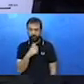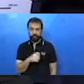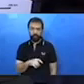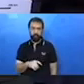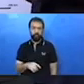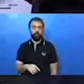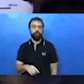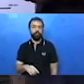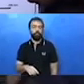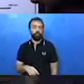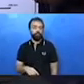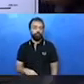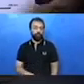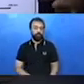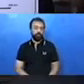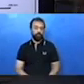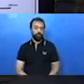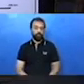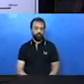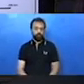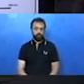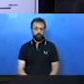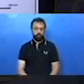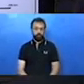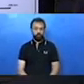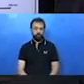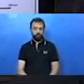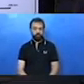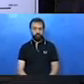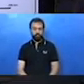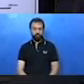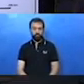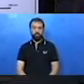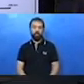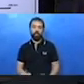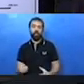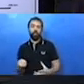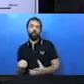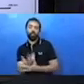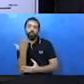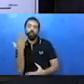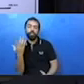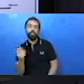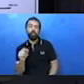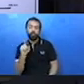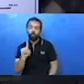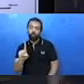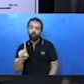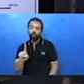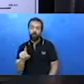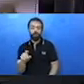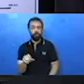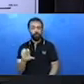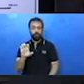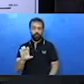Estávamos aqui, 26. Mas vocês notam que surgiu mais um aqui, olha, tem uma divisa.